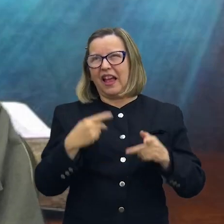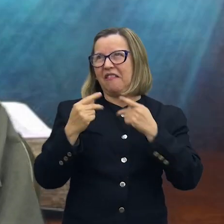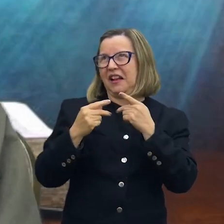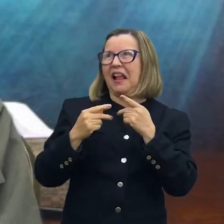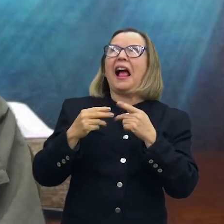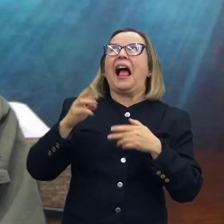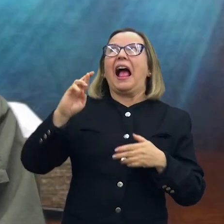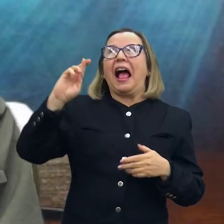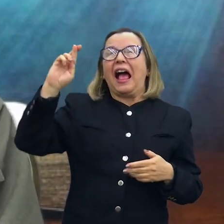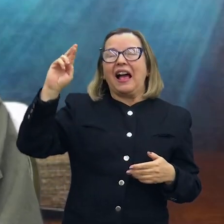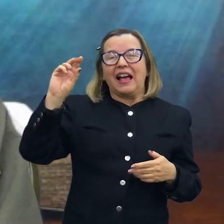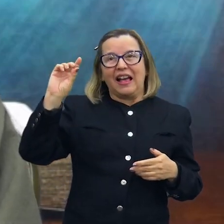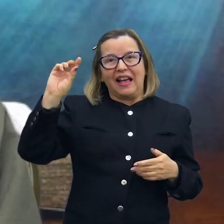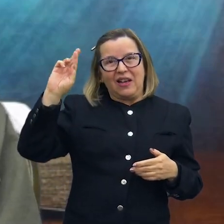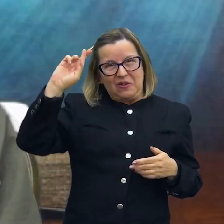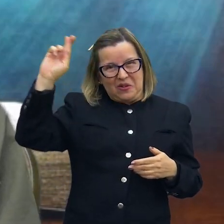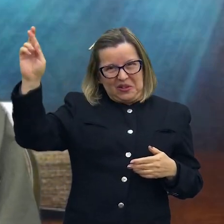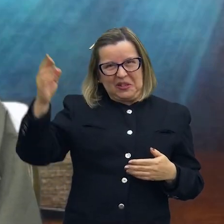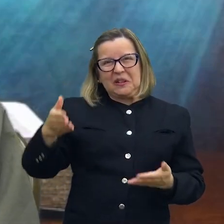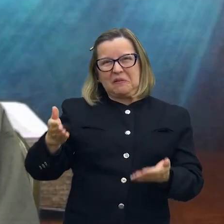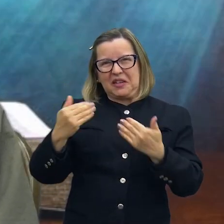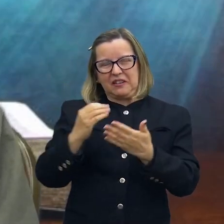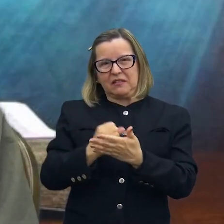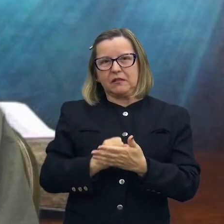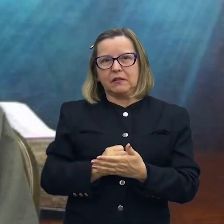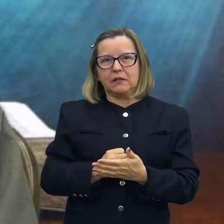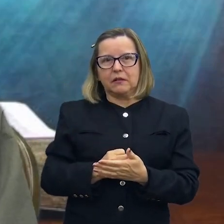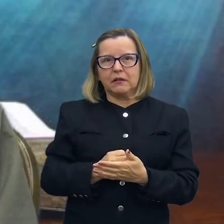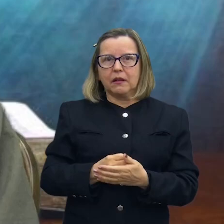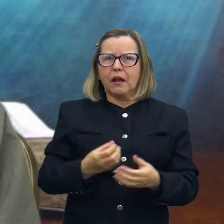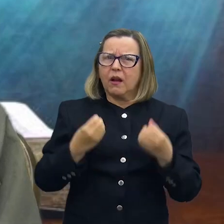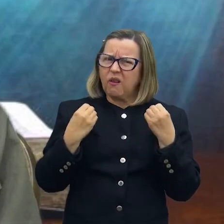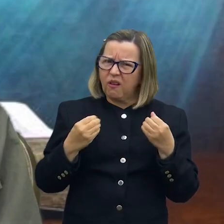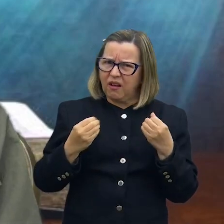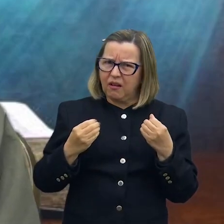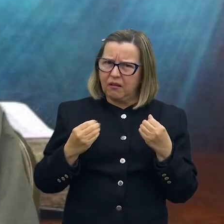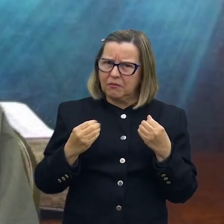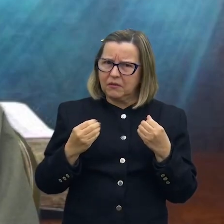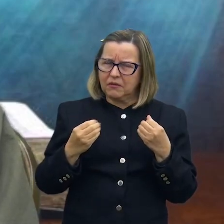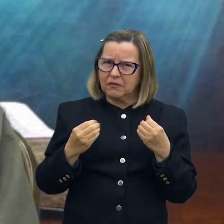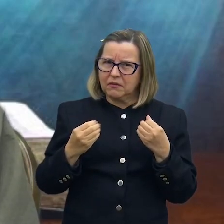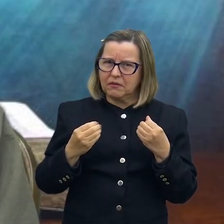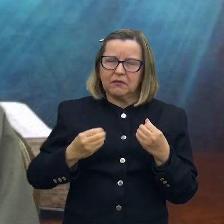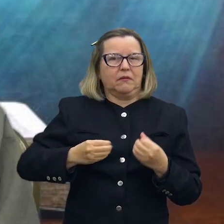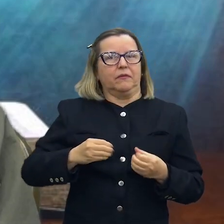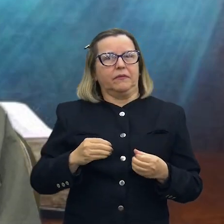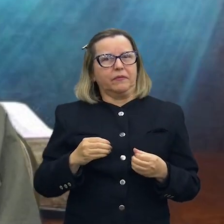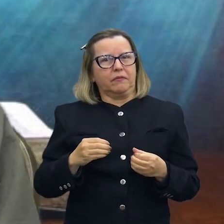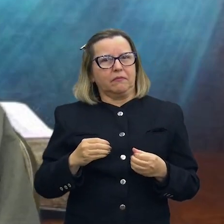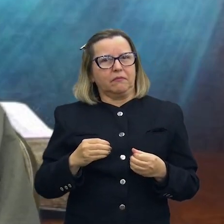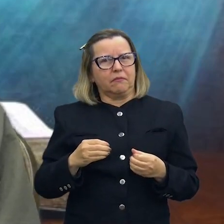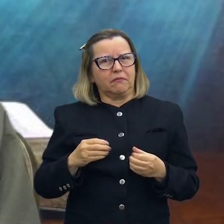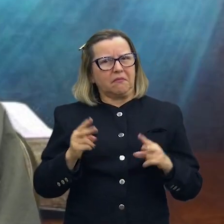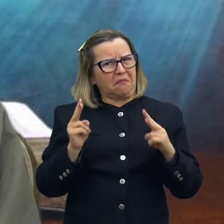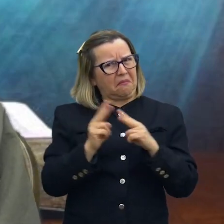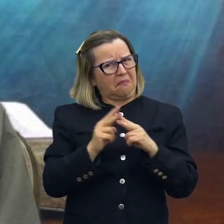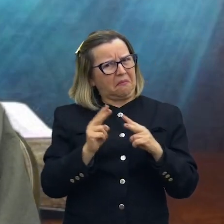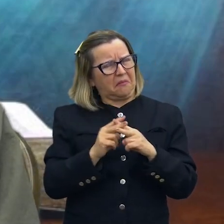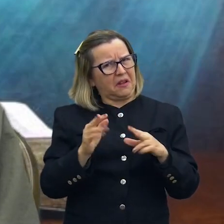Tá bem, vai prover o quê? Desgosto, desânimo, briga na família. Bem,